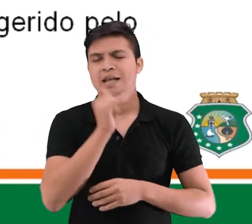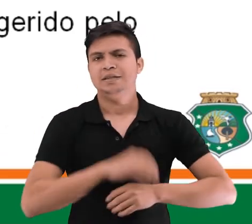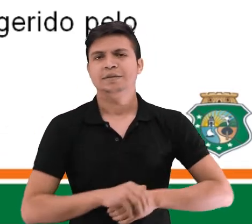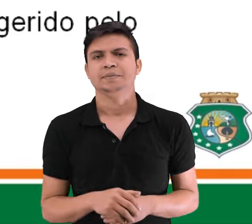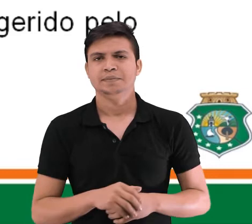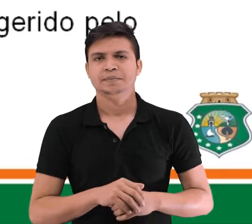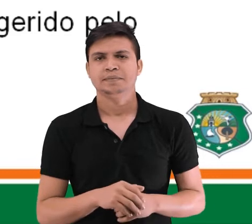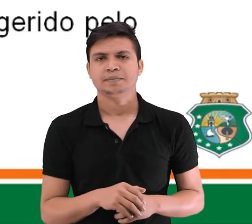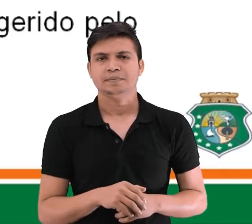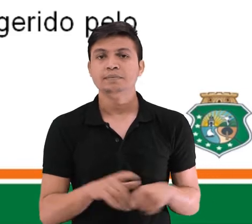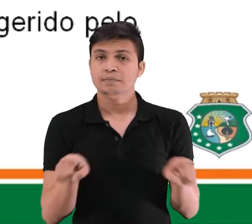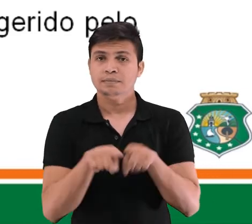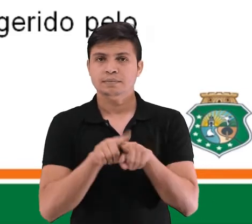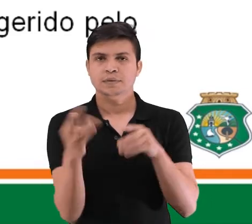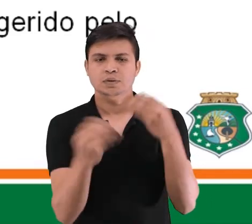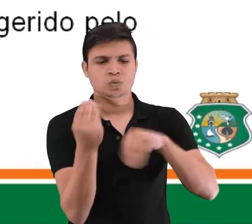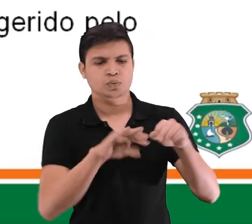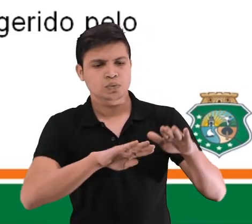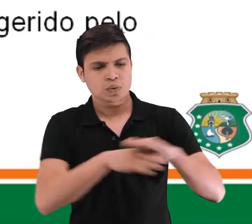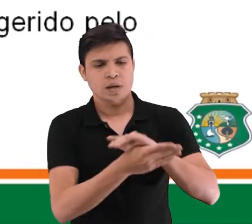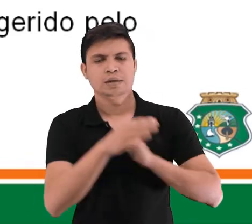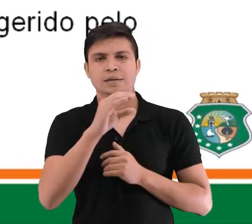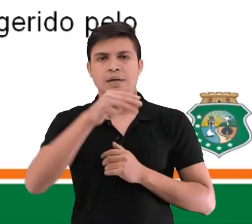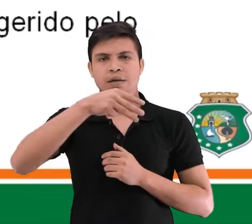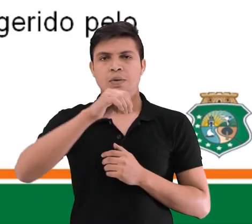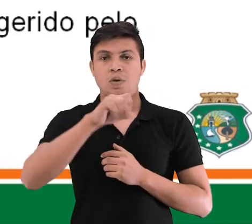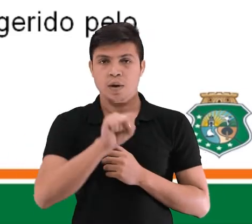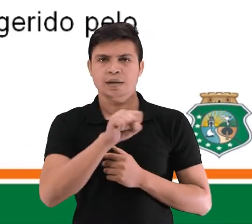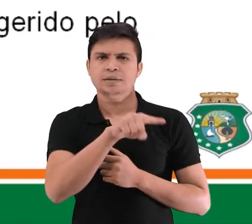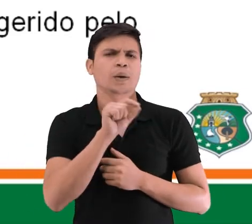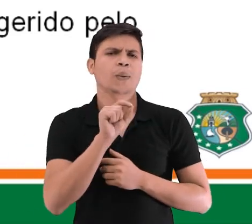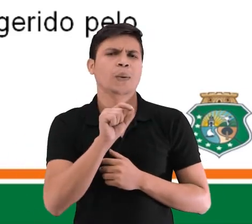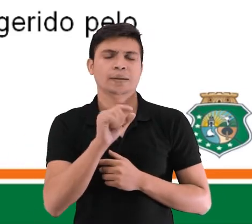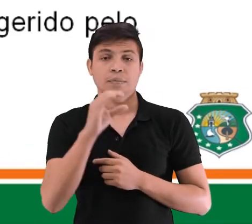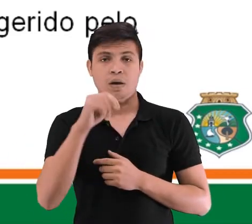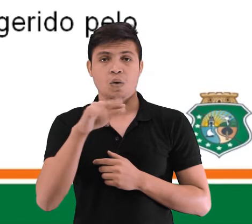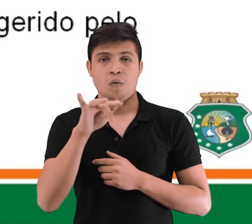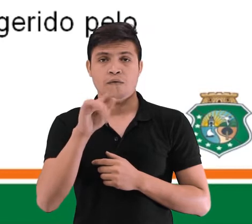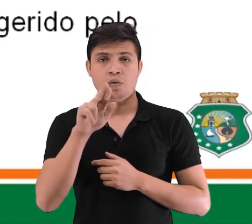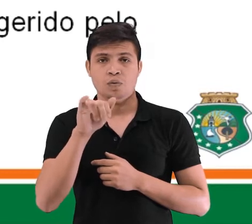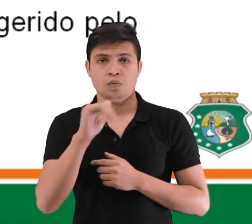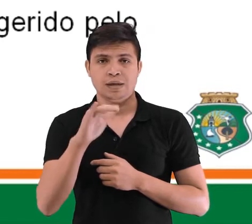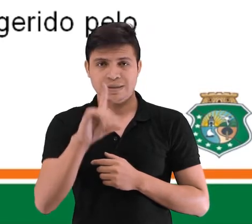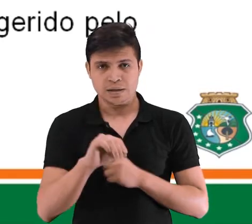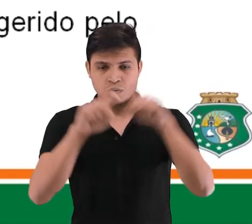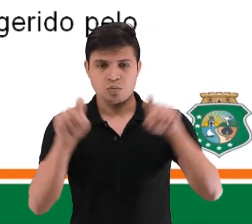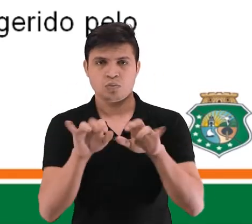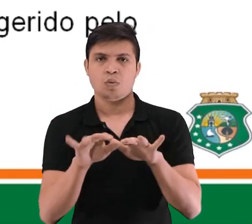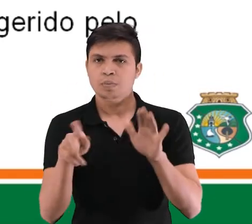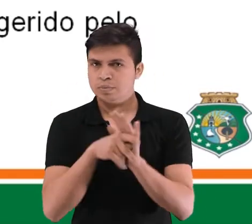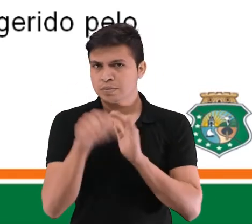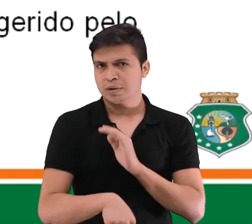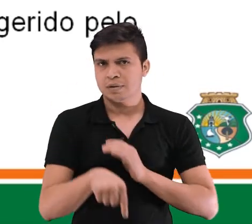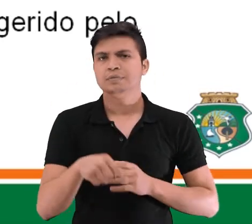Os dados armazenados no CMOS refletem a configuração do computador, tipo de disco rígido, número de tipo de